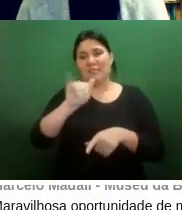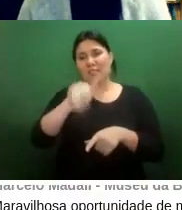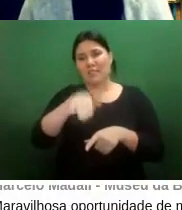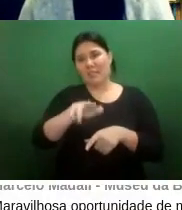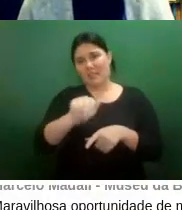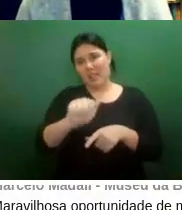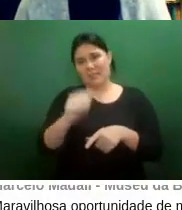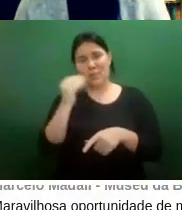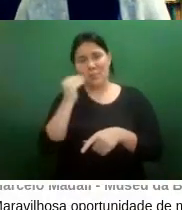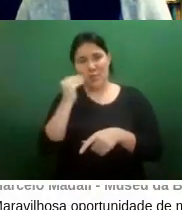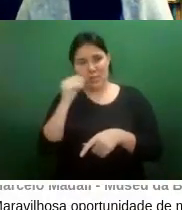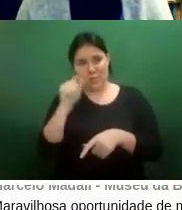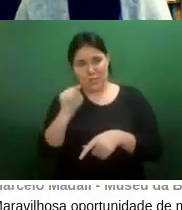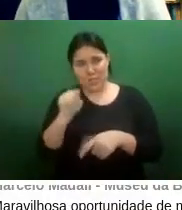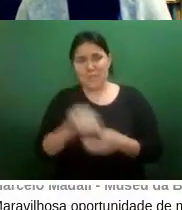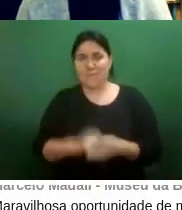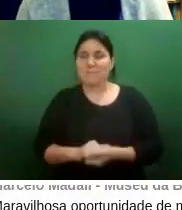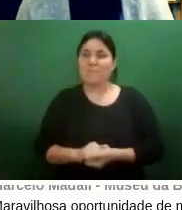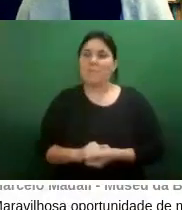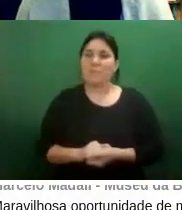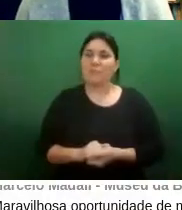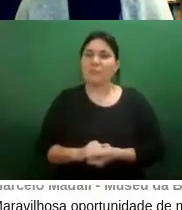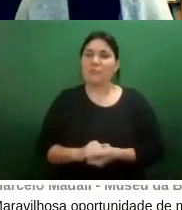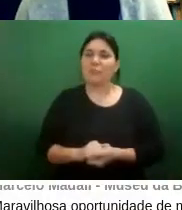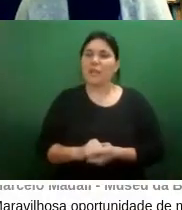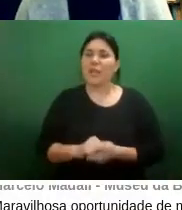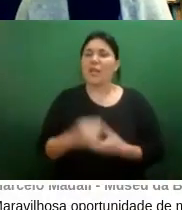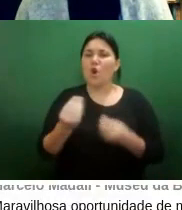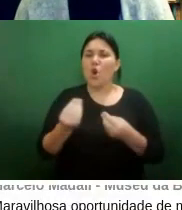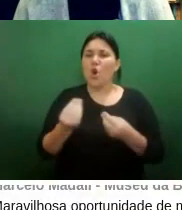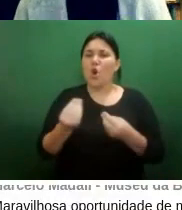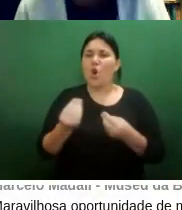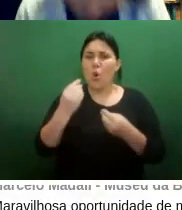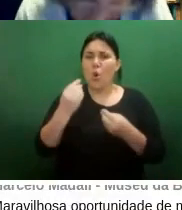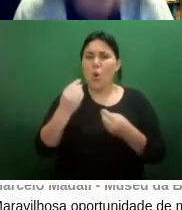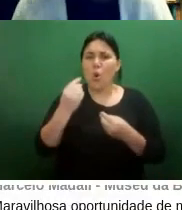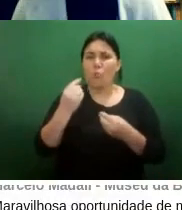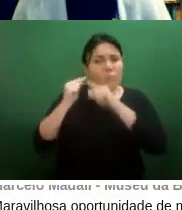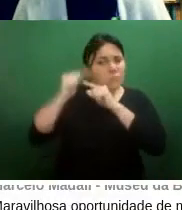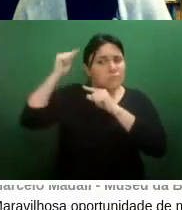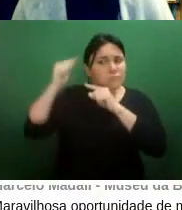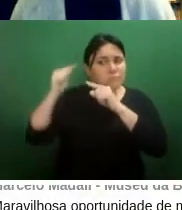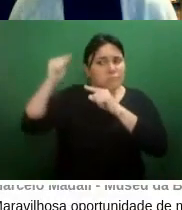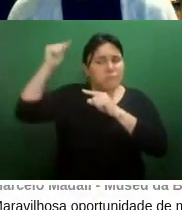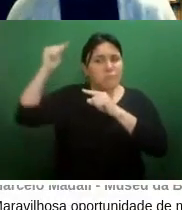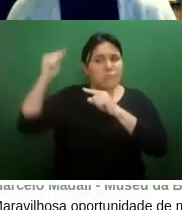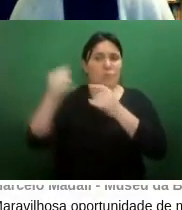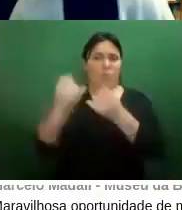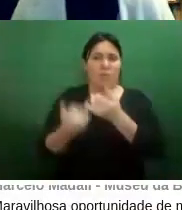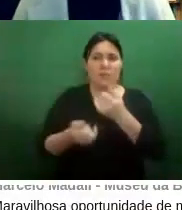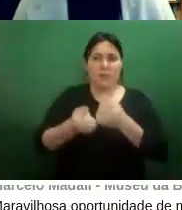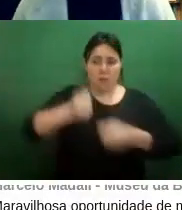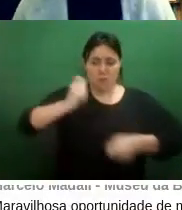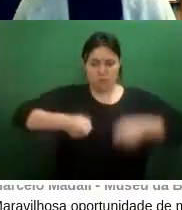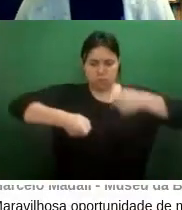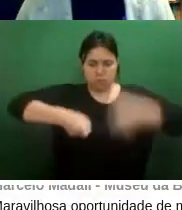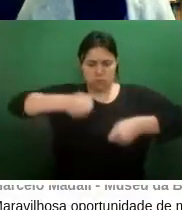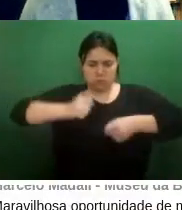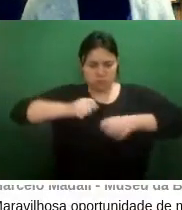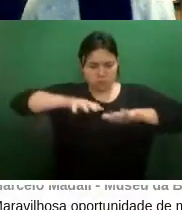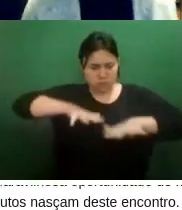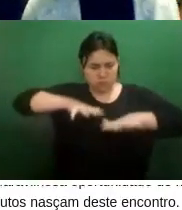A Mimi pergunta, então, o volume do equipamento dá conta da massa sonora na avenida quando a bateria passa? Olha,